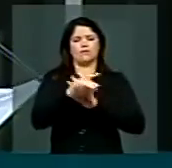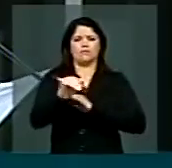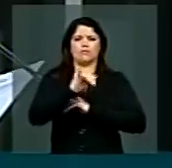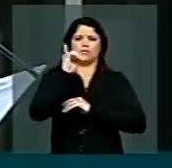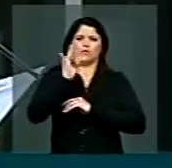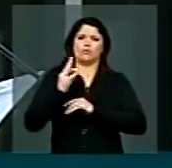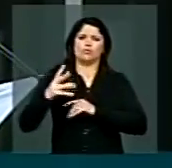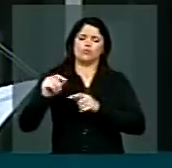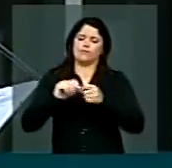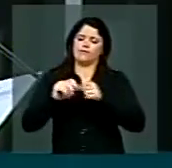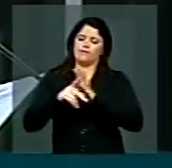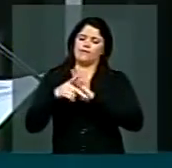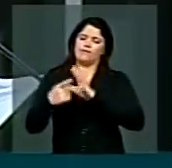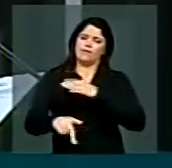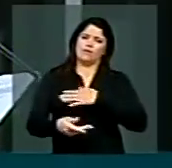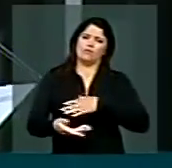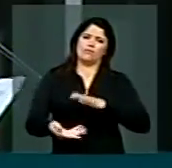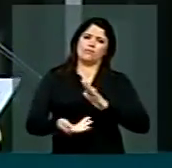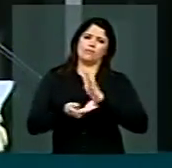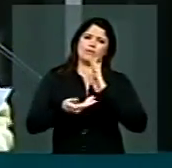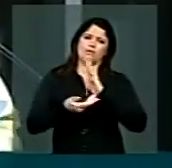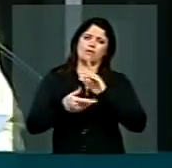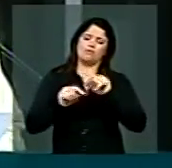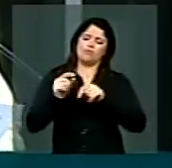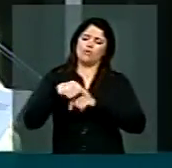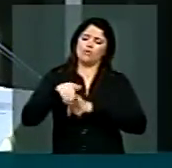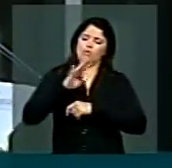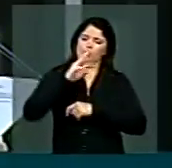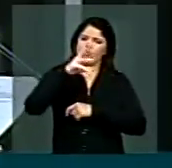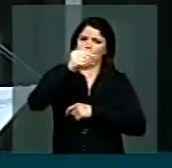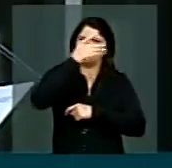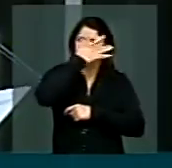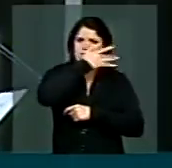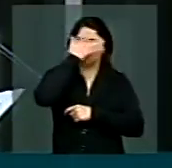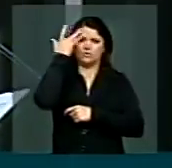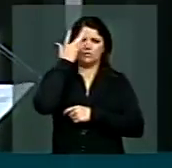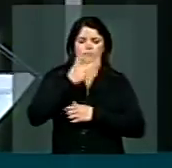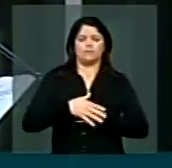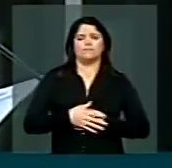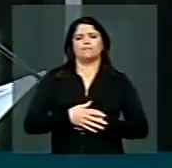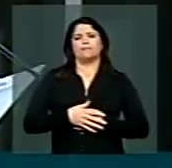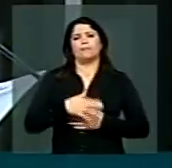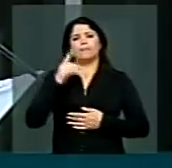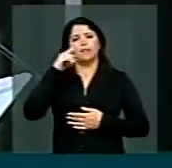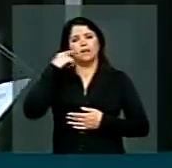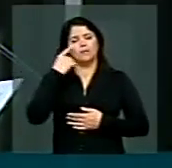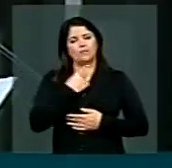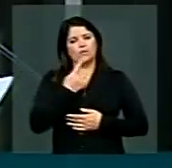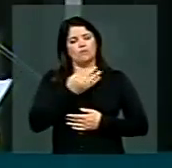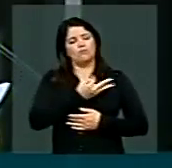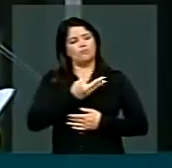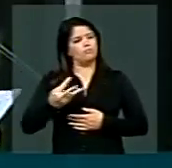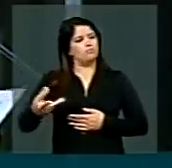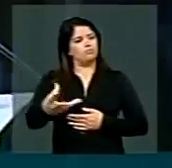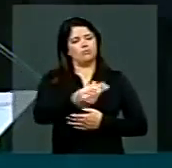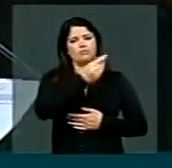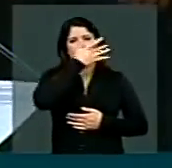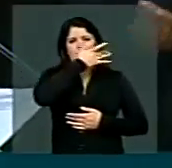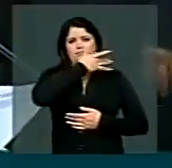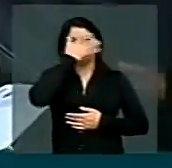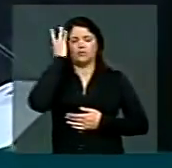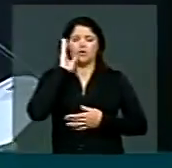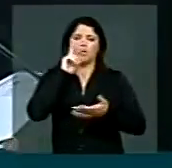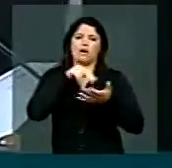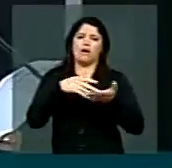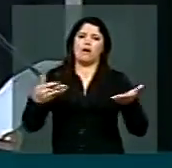ato promovido pela Câmara dos Deputados, meus colegas e minhas colegas, deputados e deputadas federais da